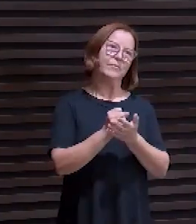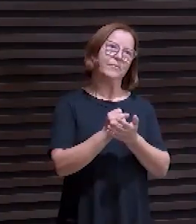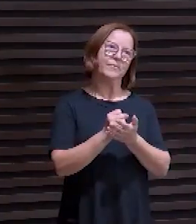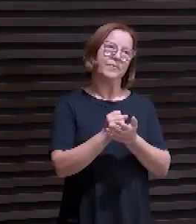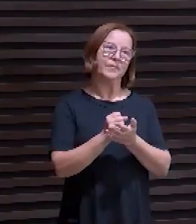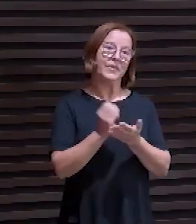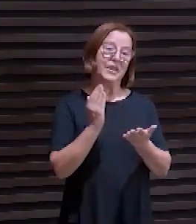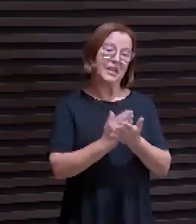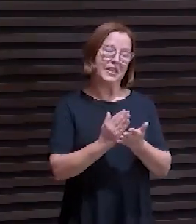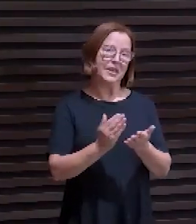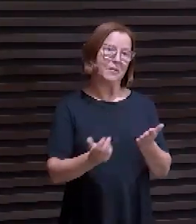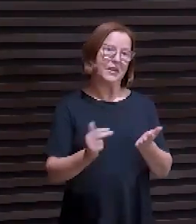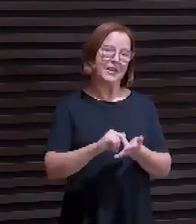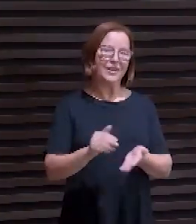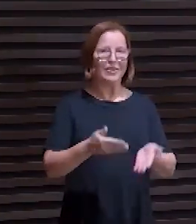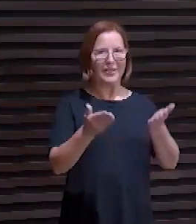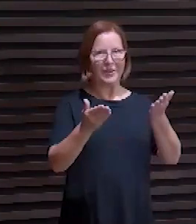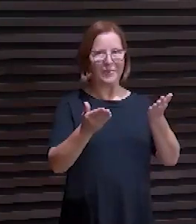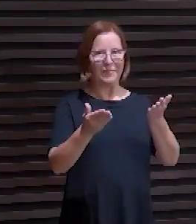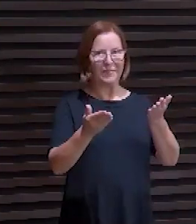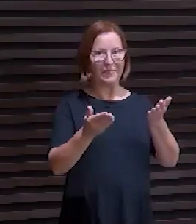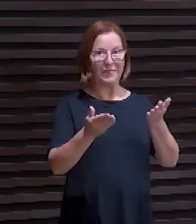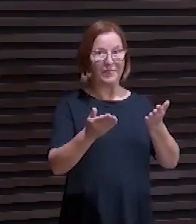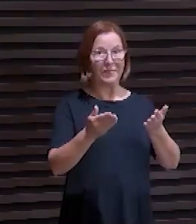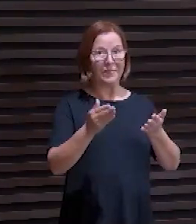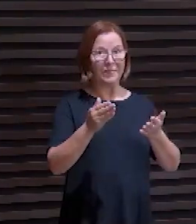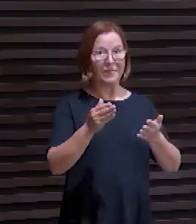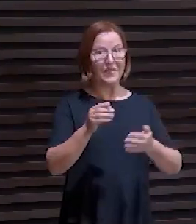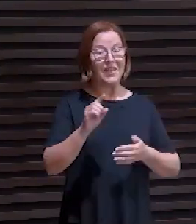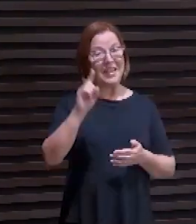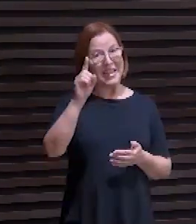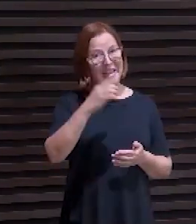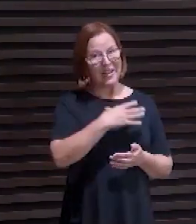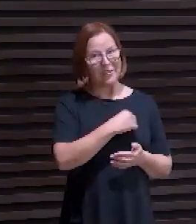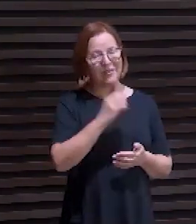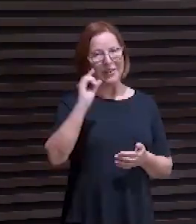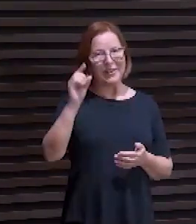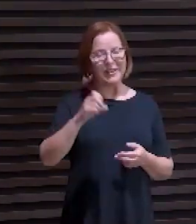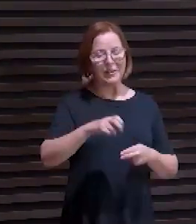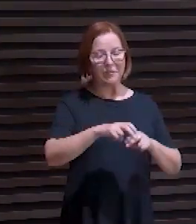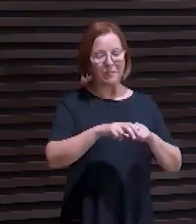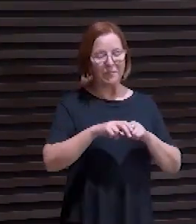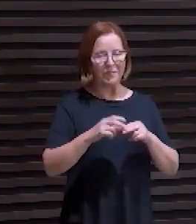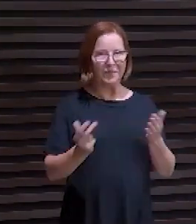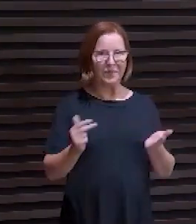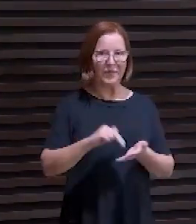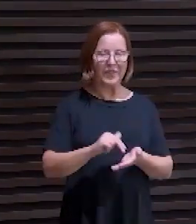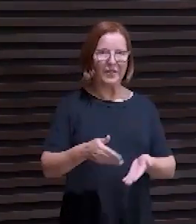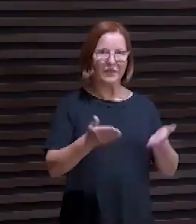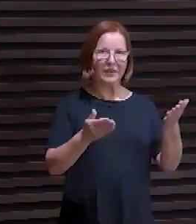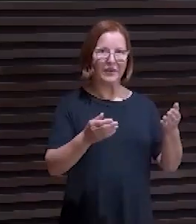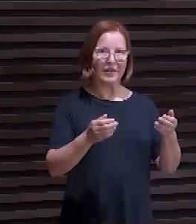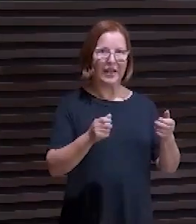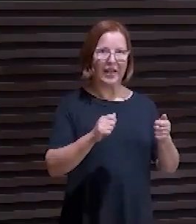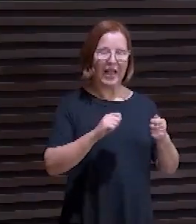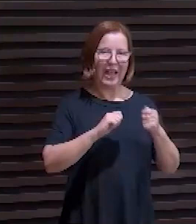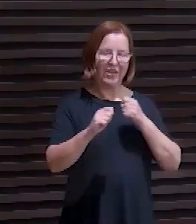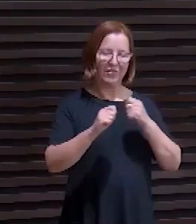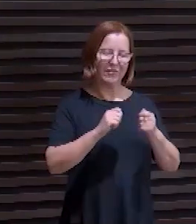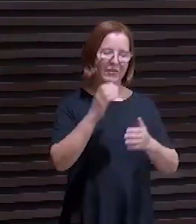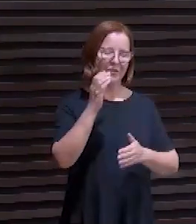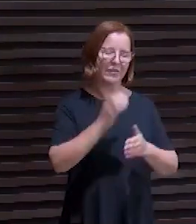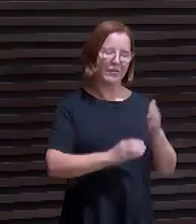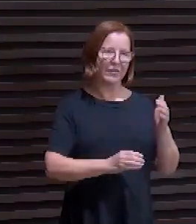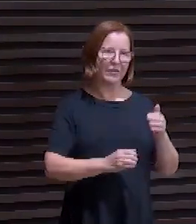ressurreição. Ele é o Filho de Deus pela ressurreição. Nós lemos em Atos, do capítulo 13,